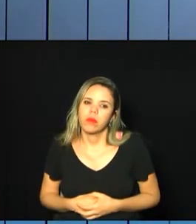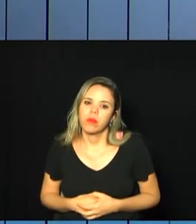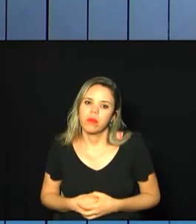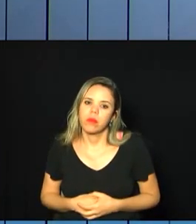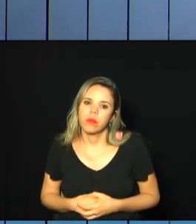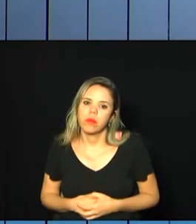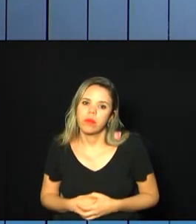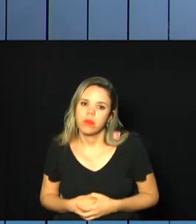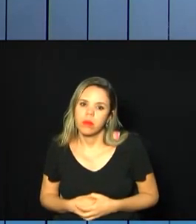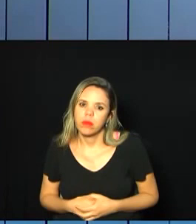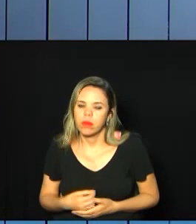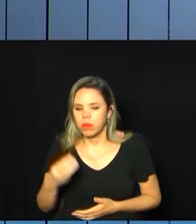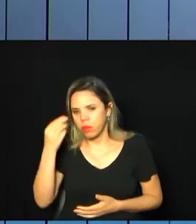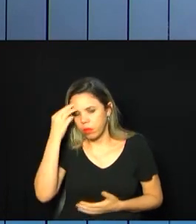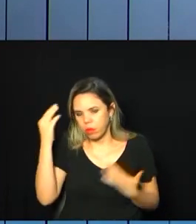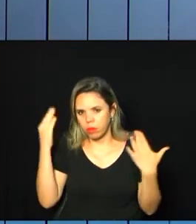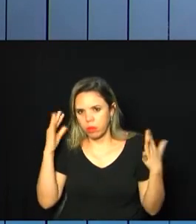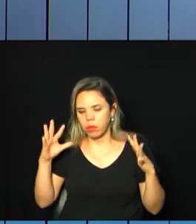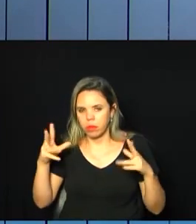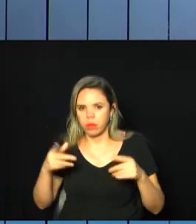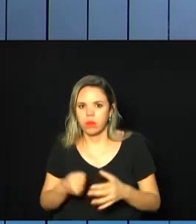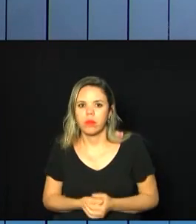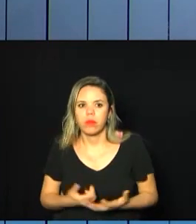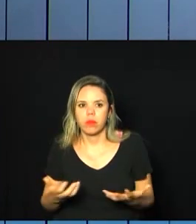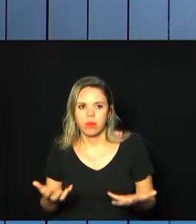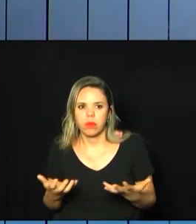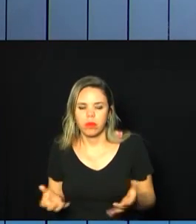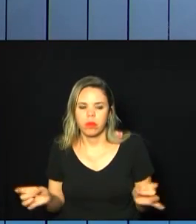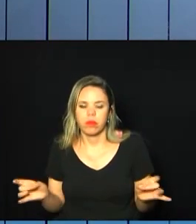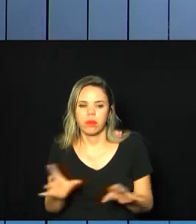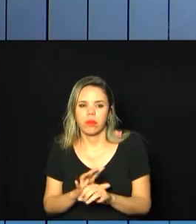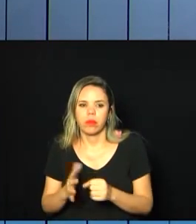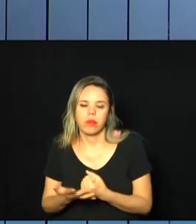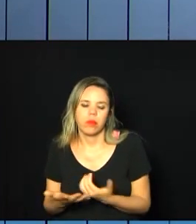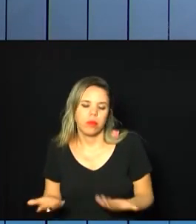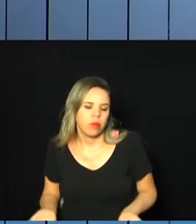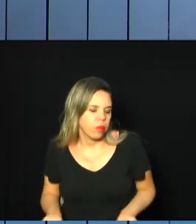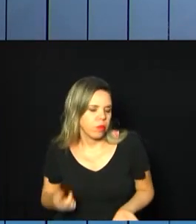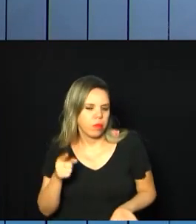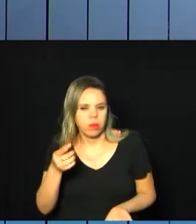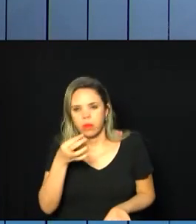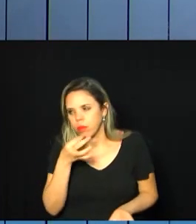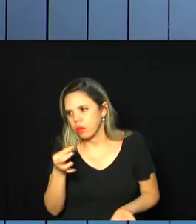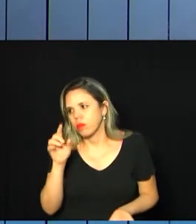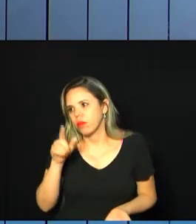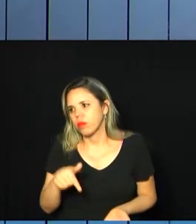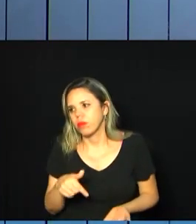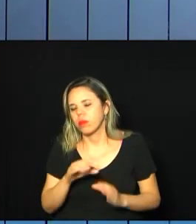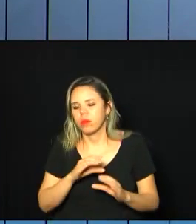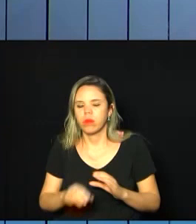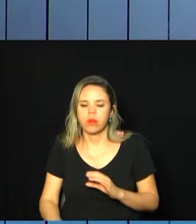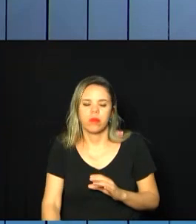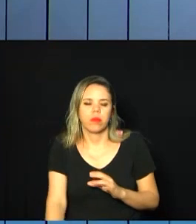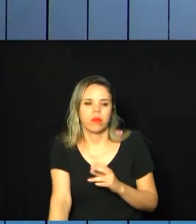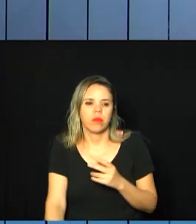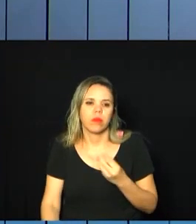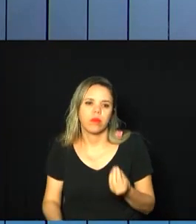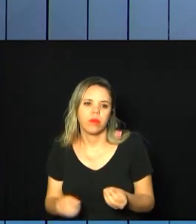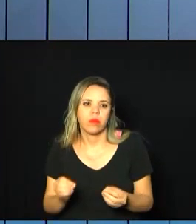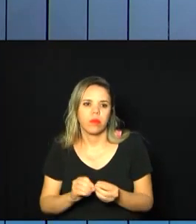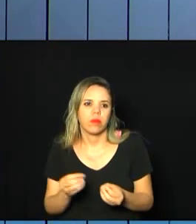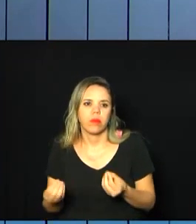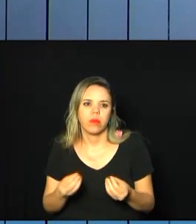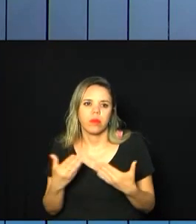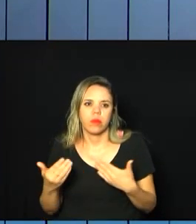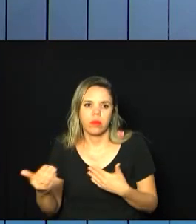situação mental de todo mundo, querendo que acabe logo, mas como é que você vê essa comunicação, como foi e